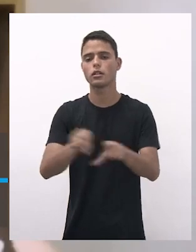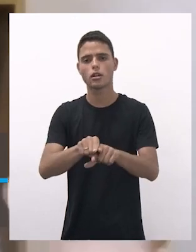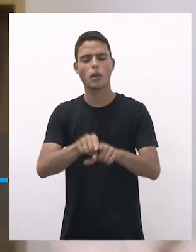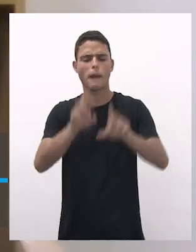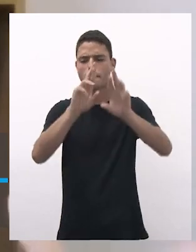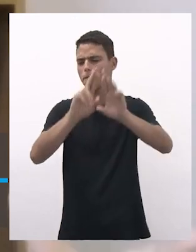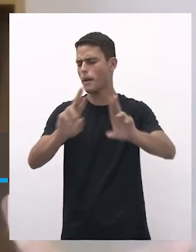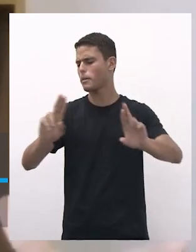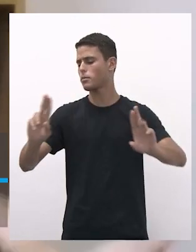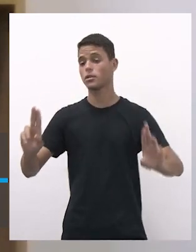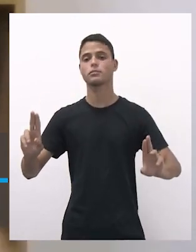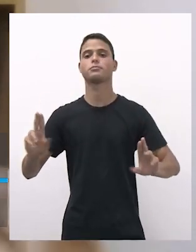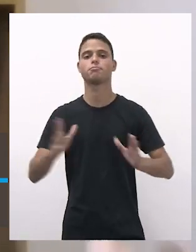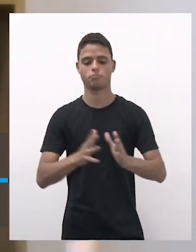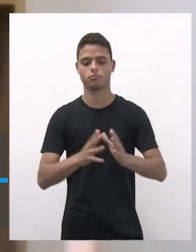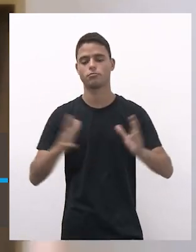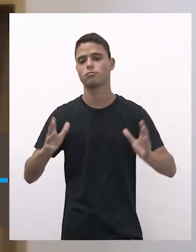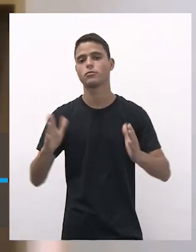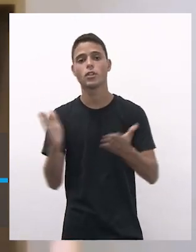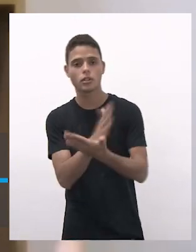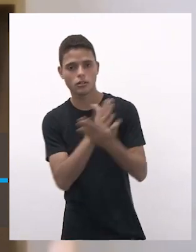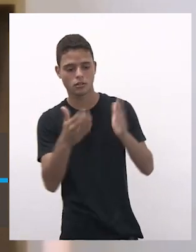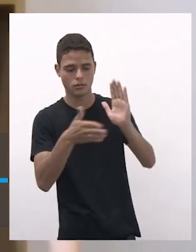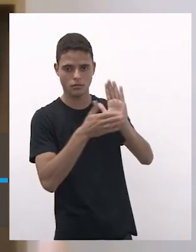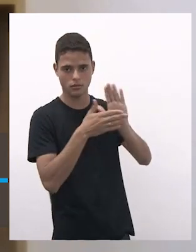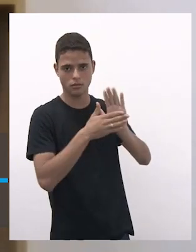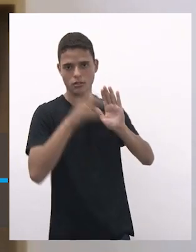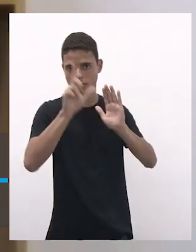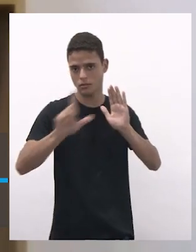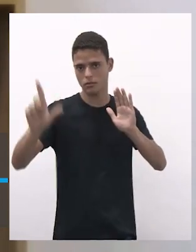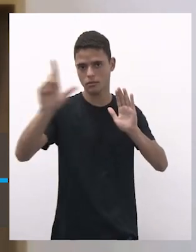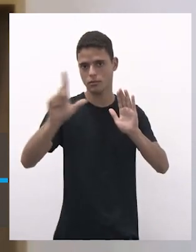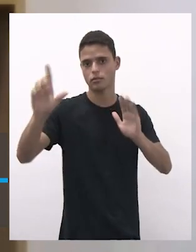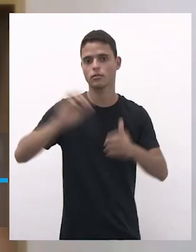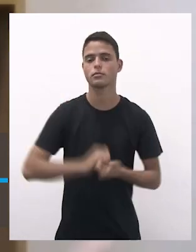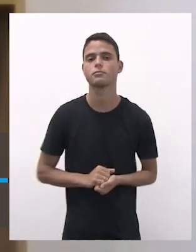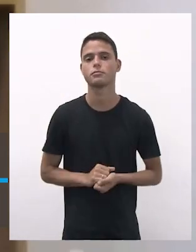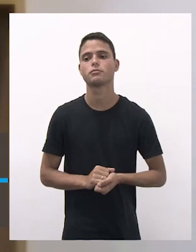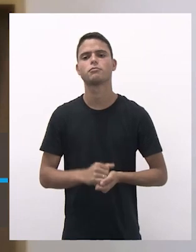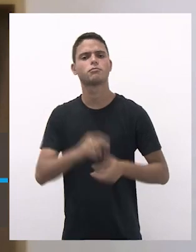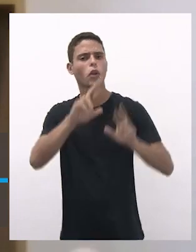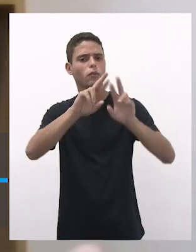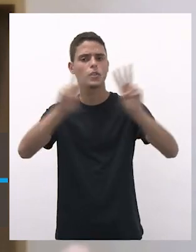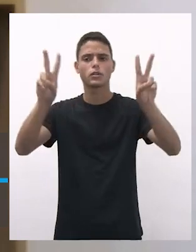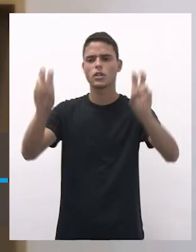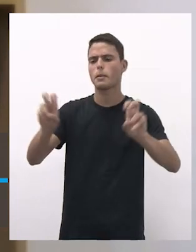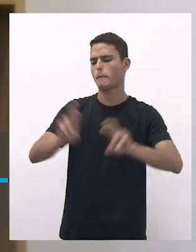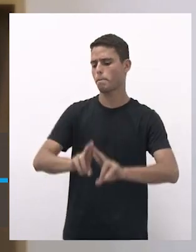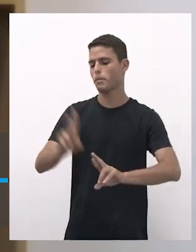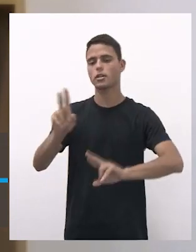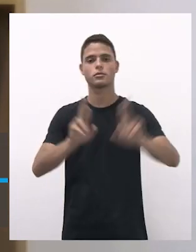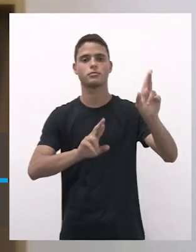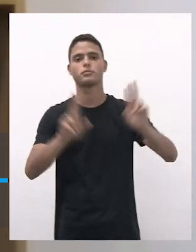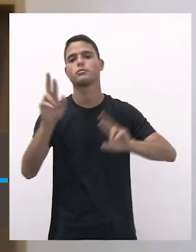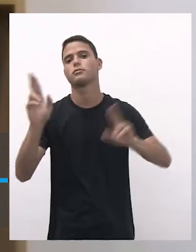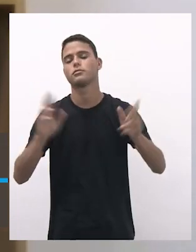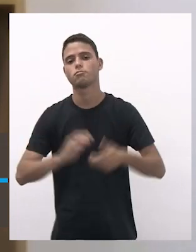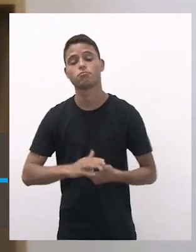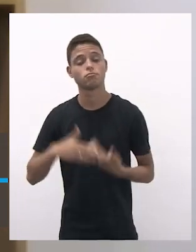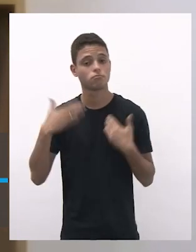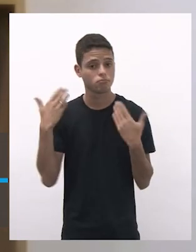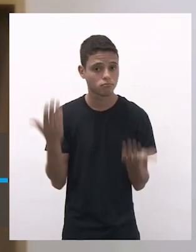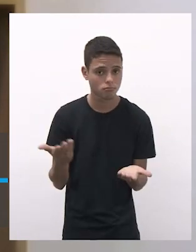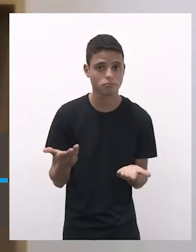muito grande de propostas literárias, né? Com vários temas diferentes também. Então, isso